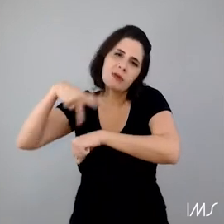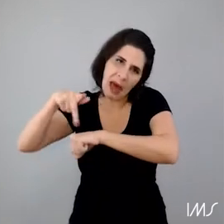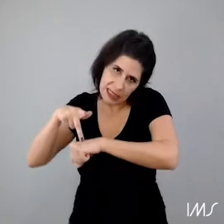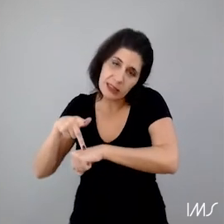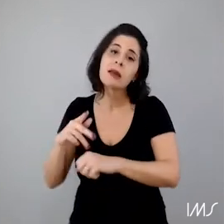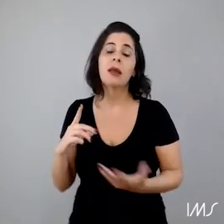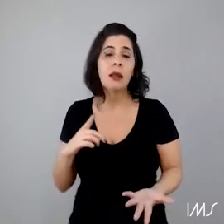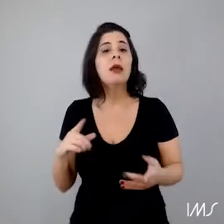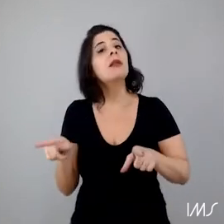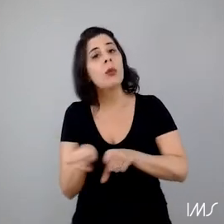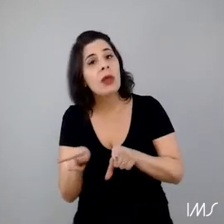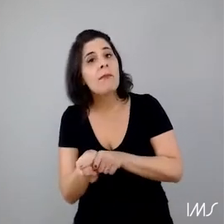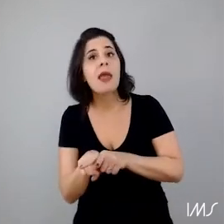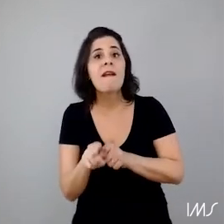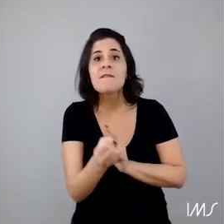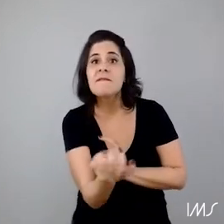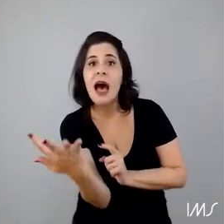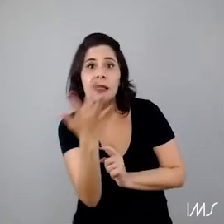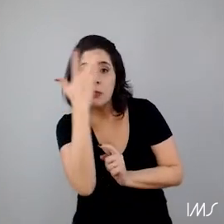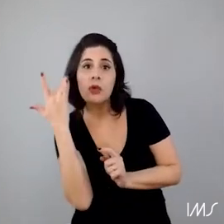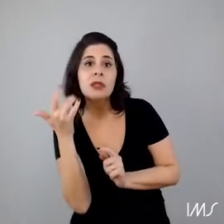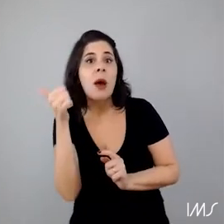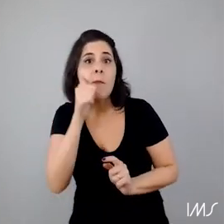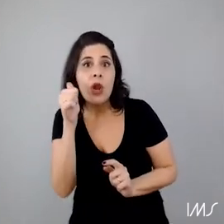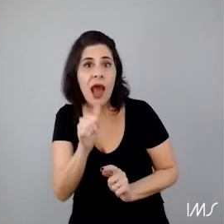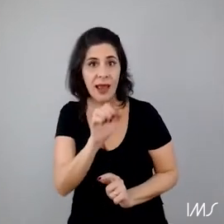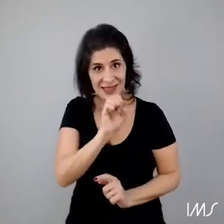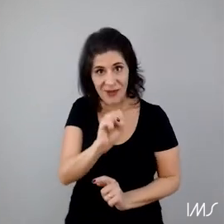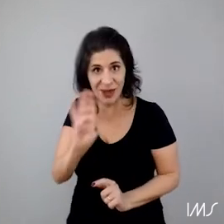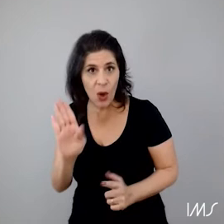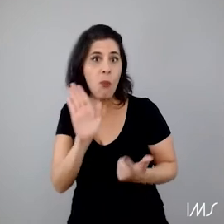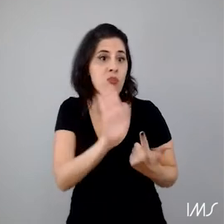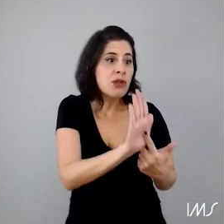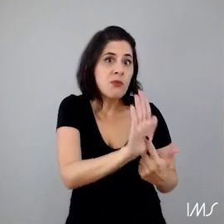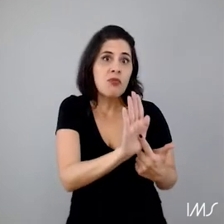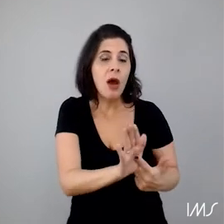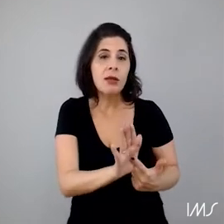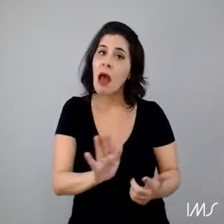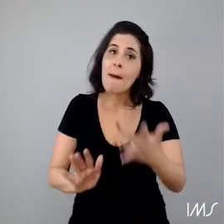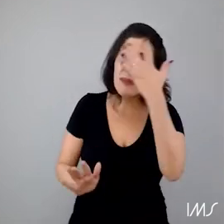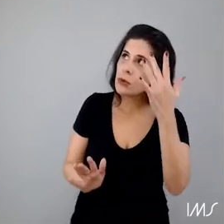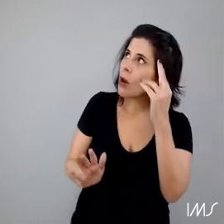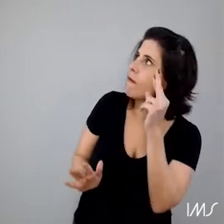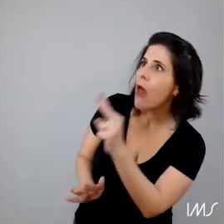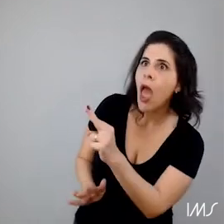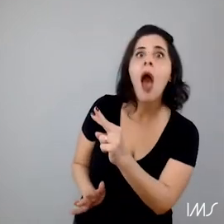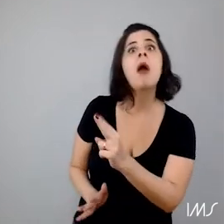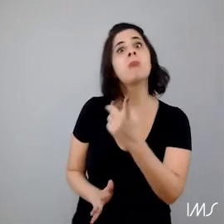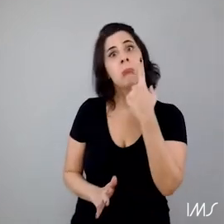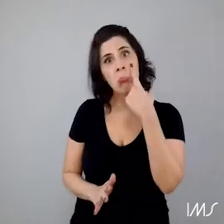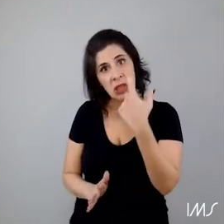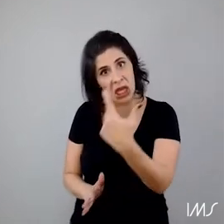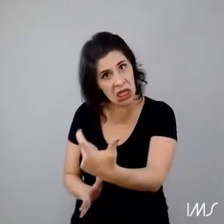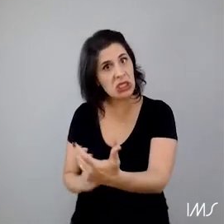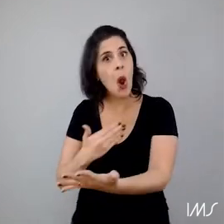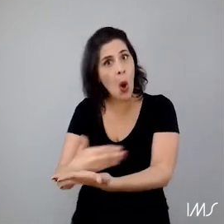outros, começaram a se tornar conhecidos pelo público interessado no tema. Entrevistas com personagens de destaque, ela